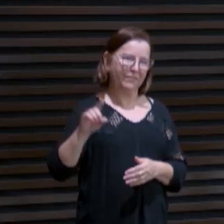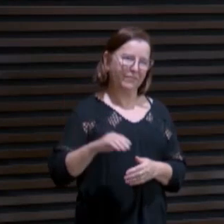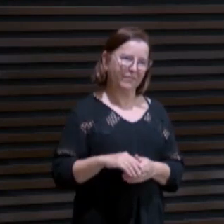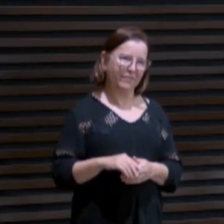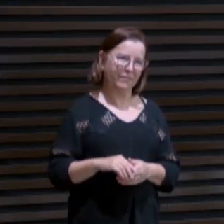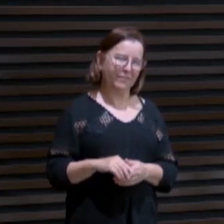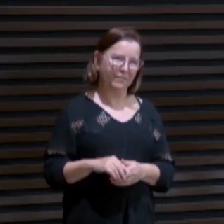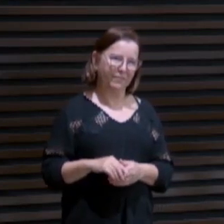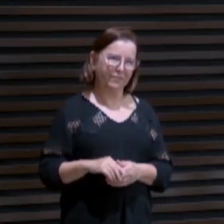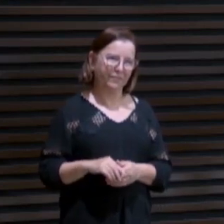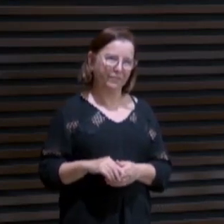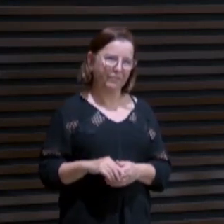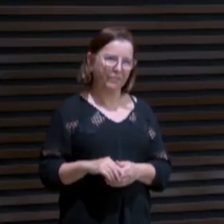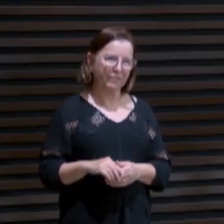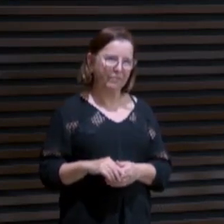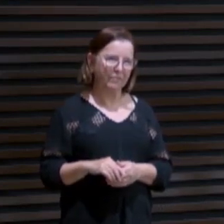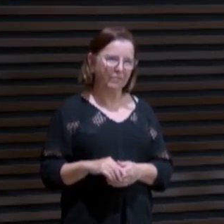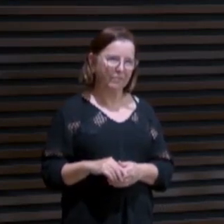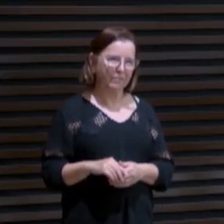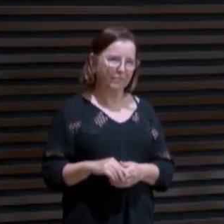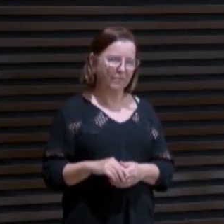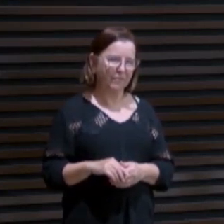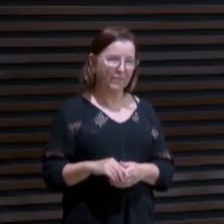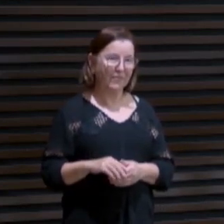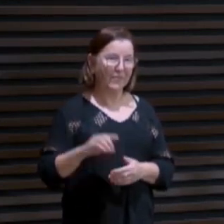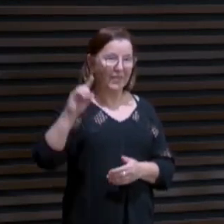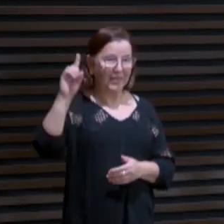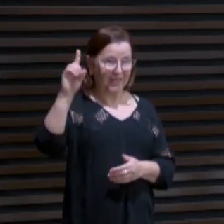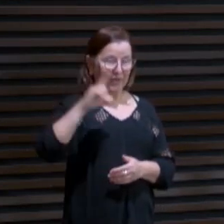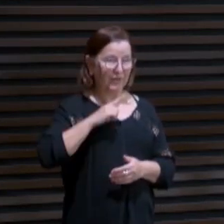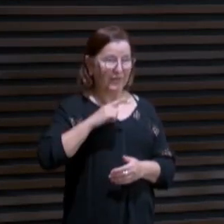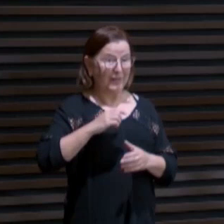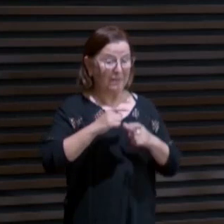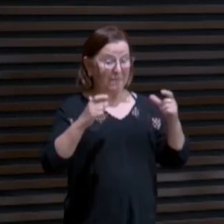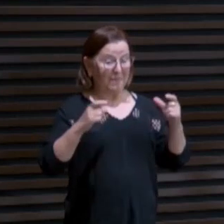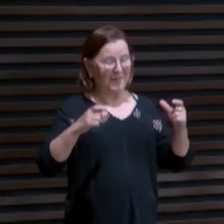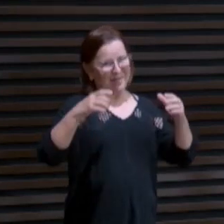espirituais. Quem está por cima é Deus.